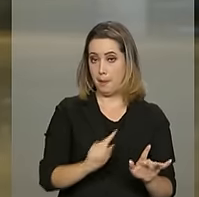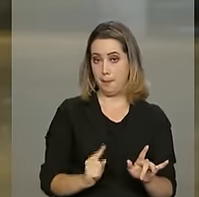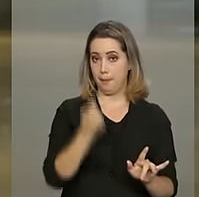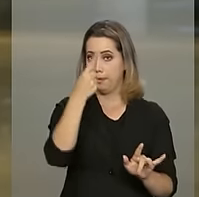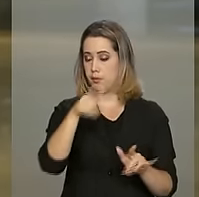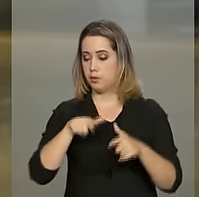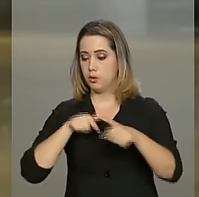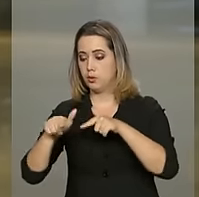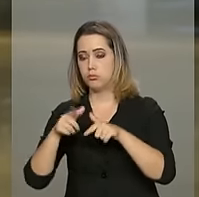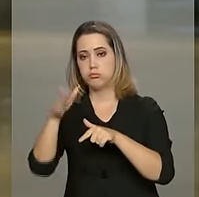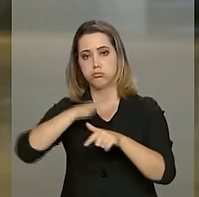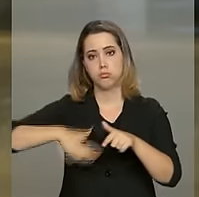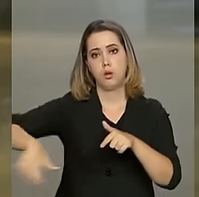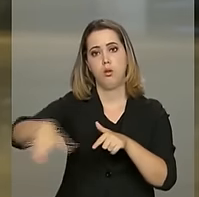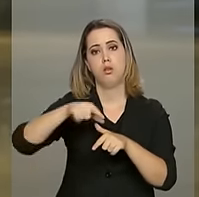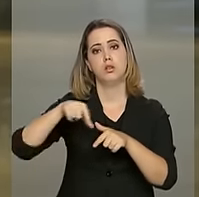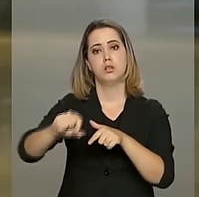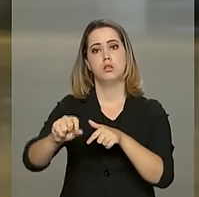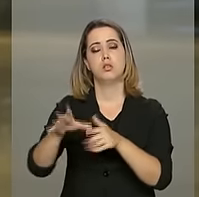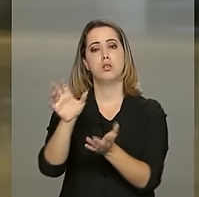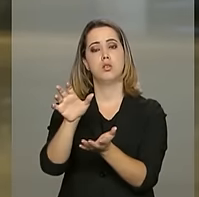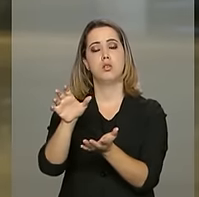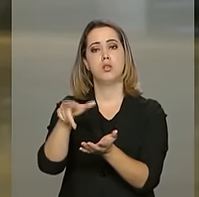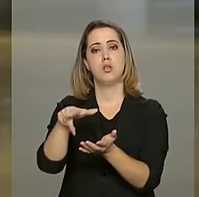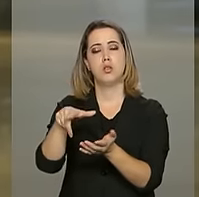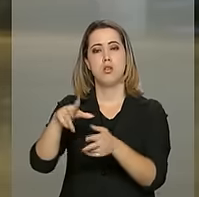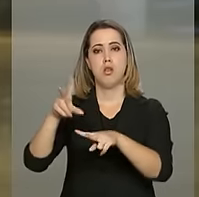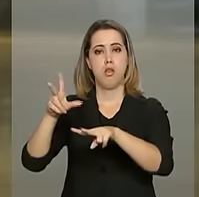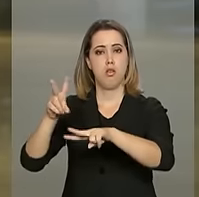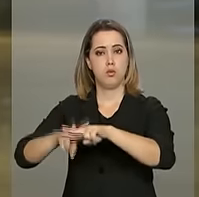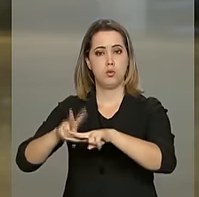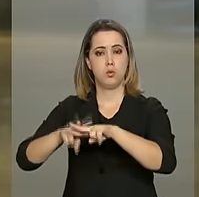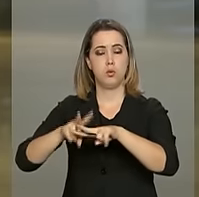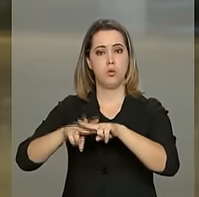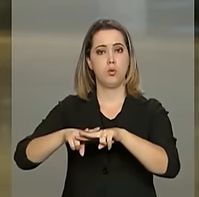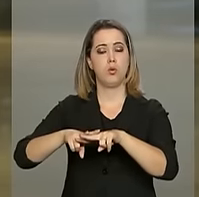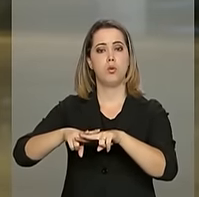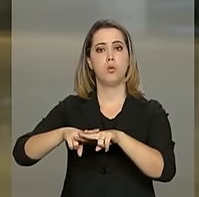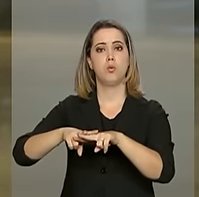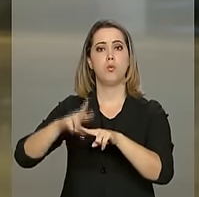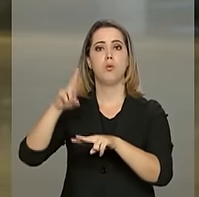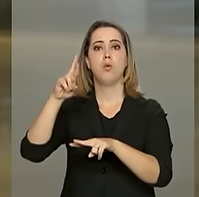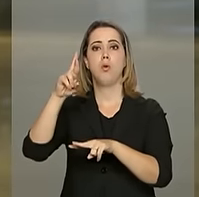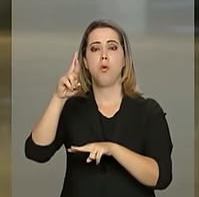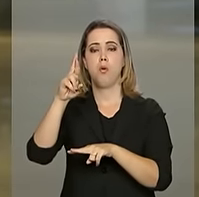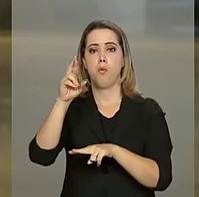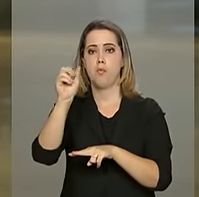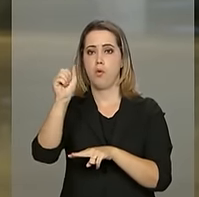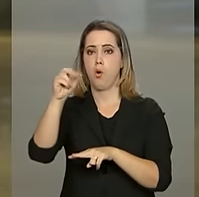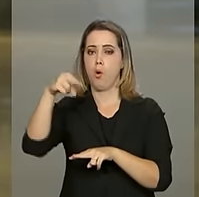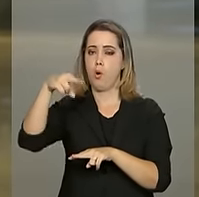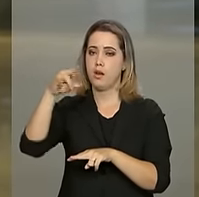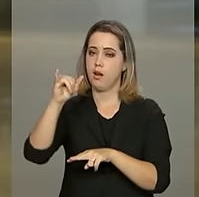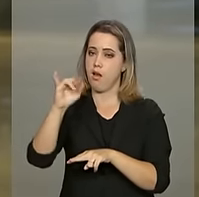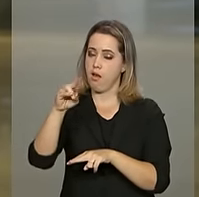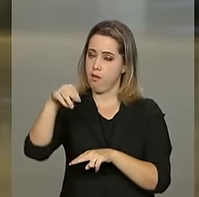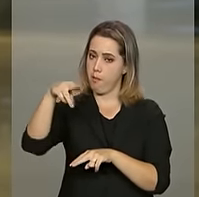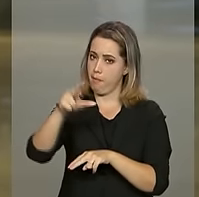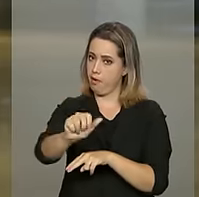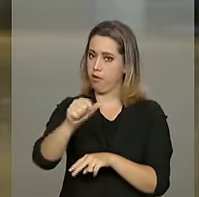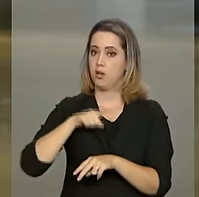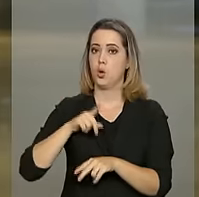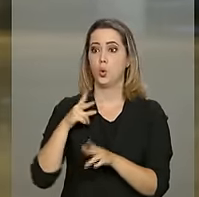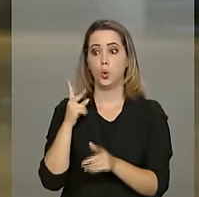ação foi o presídio agrícola Monte Cristo, em Boa Vista, Roraima. Os agentes encontraram drogas,